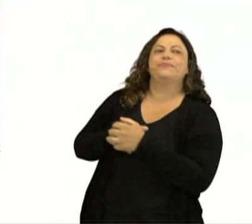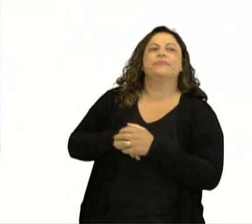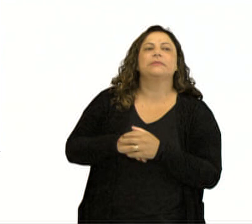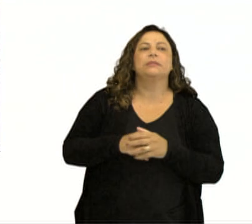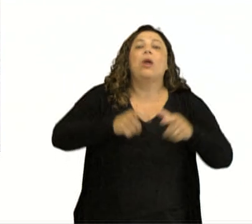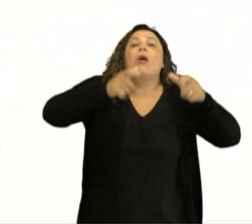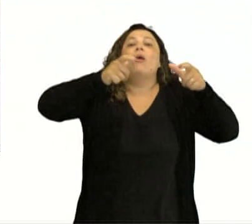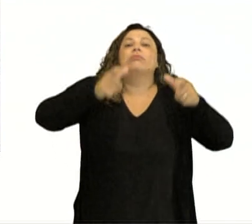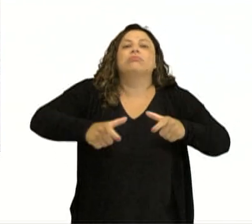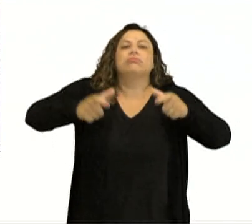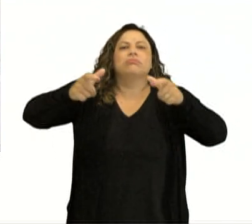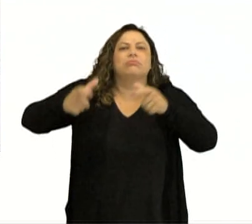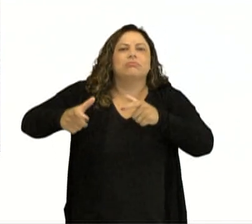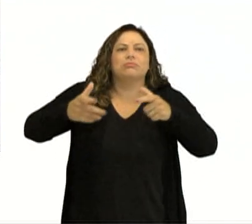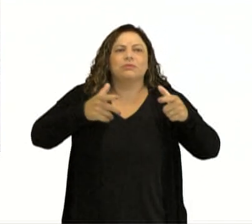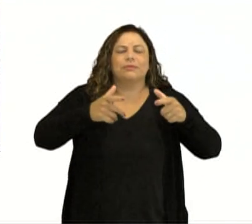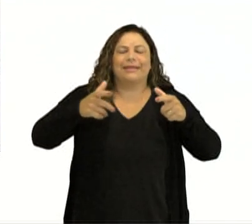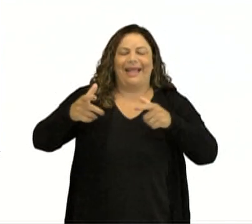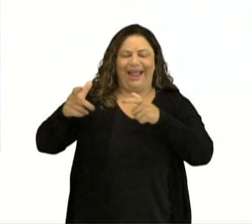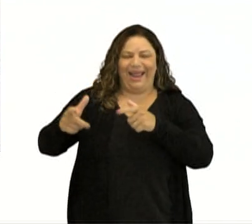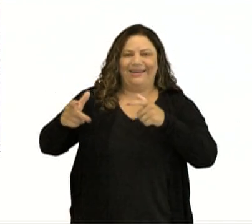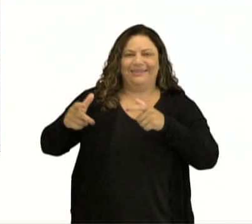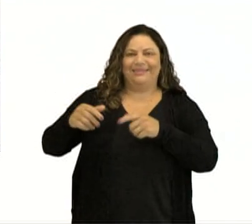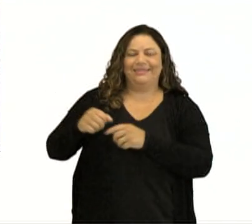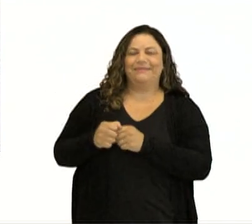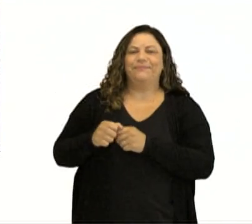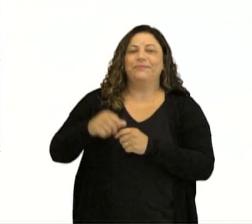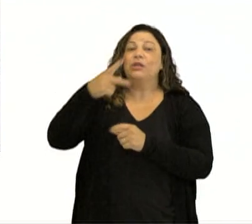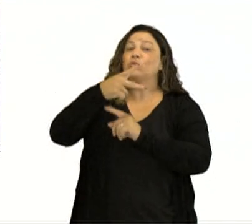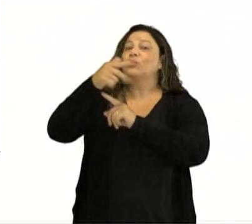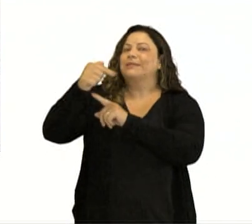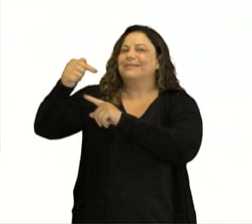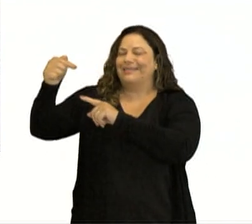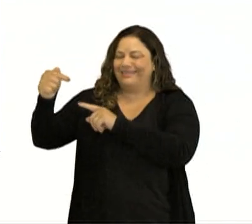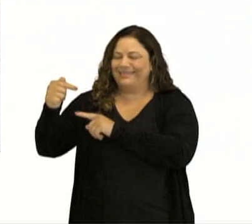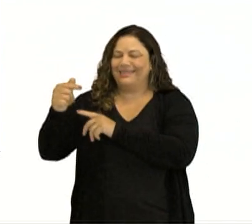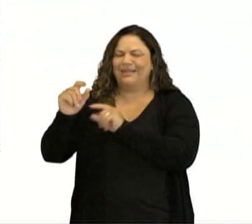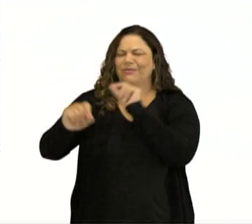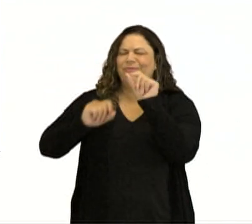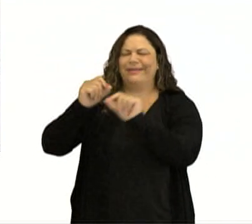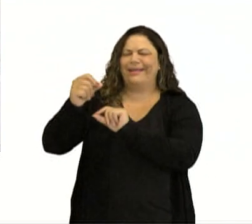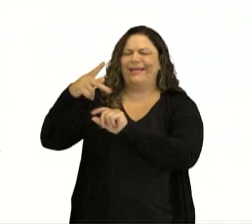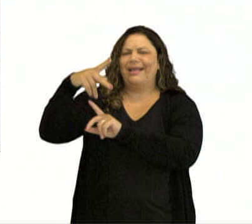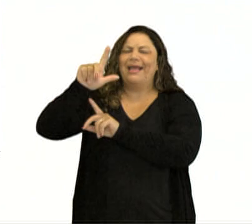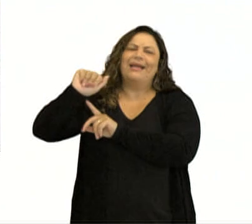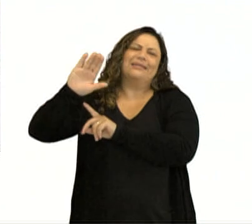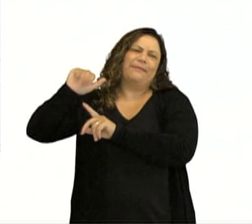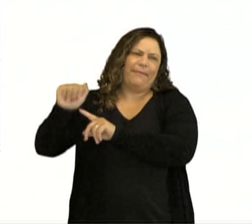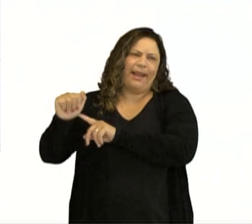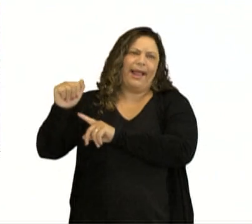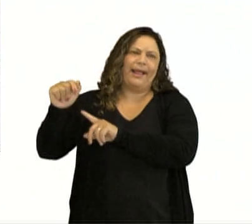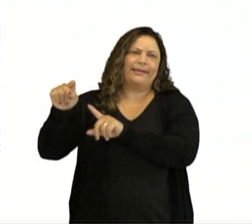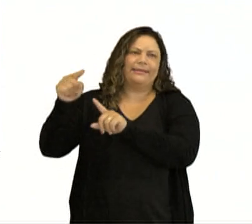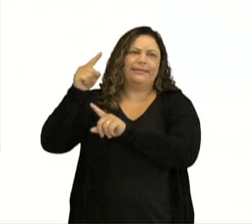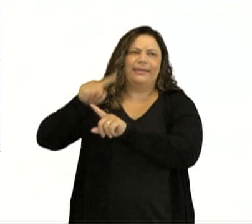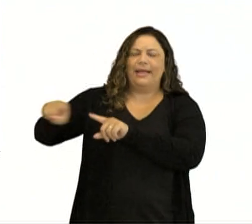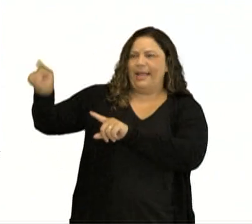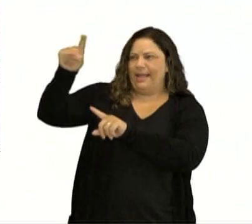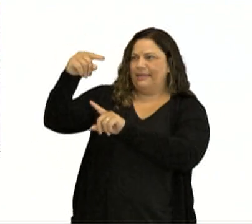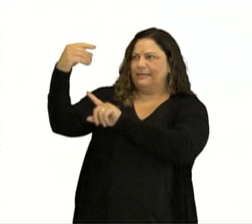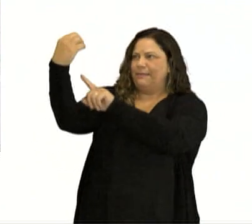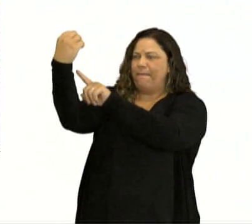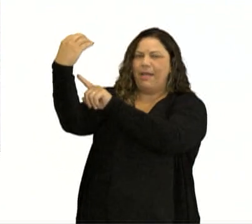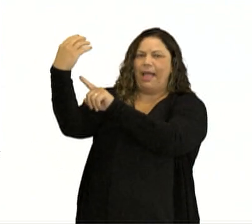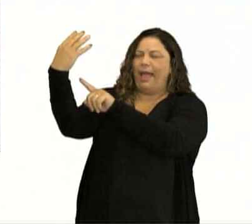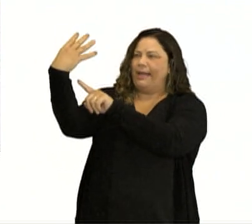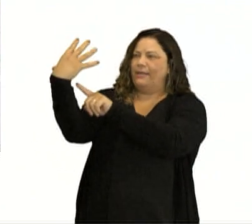posição, por exemplo, que é dada pelas placas da BR-277. E elas representam praticamente um marco em cima daquilo. Então, por exemplo, aqui estou subindo com a